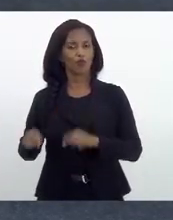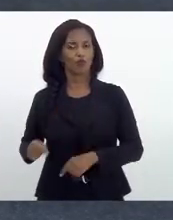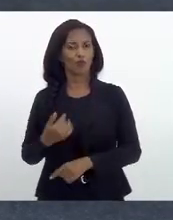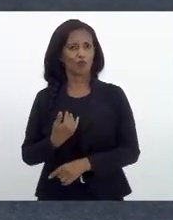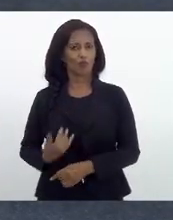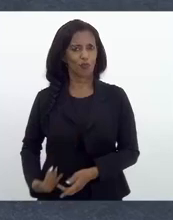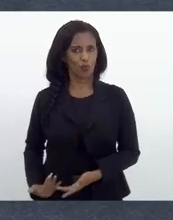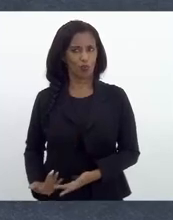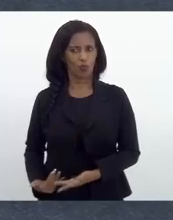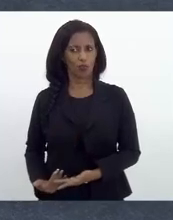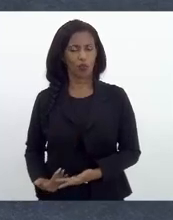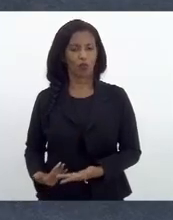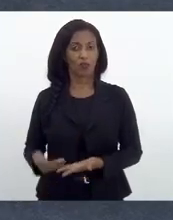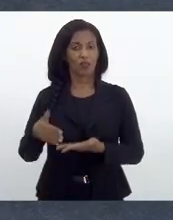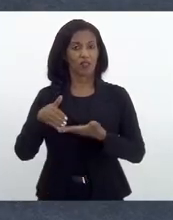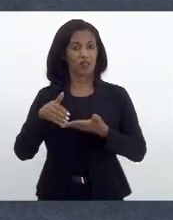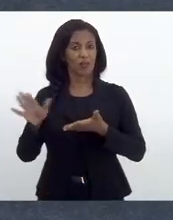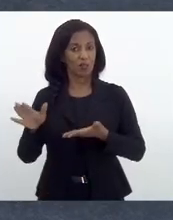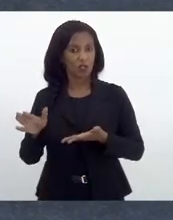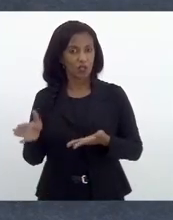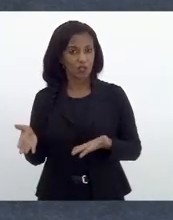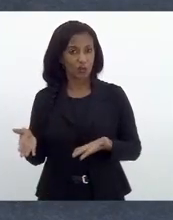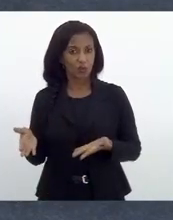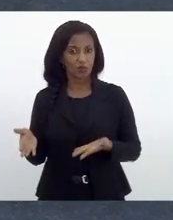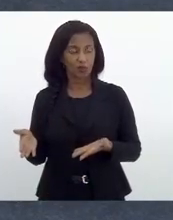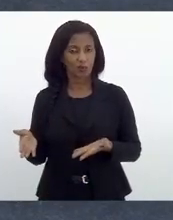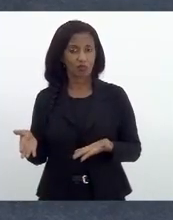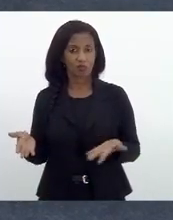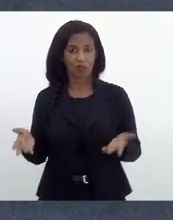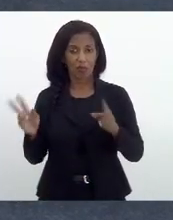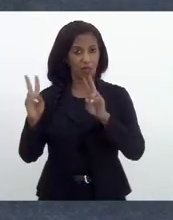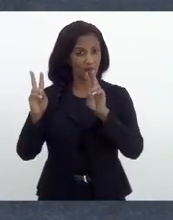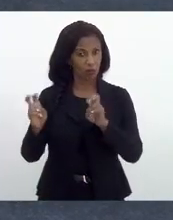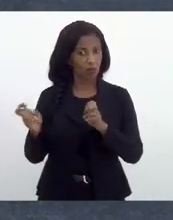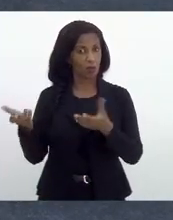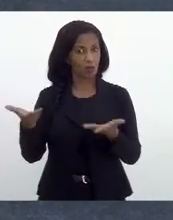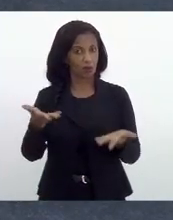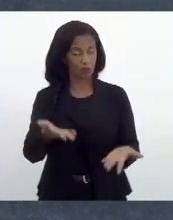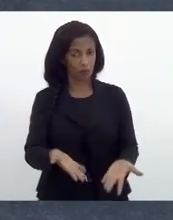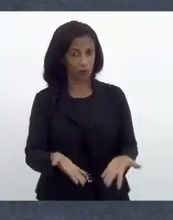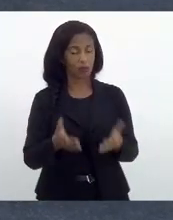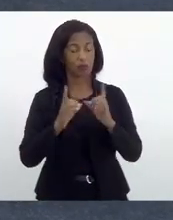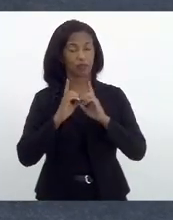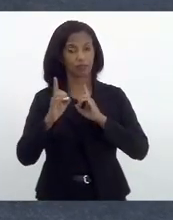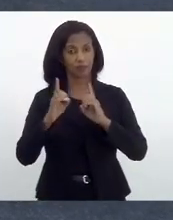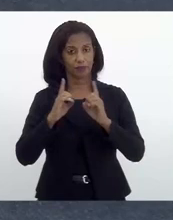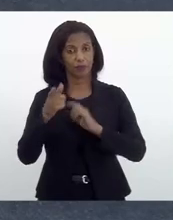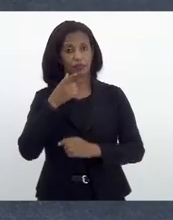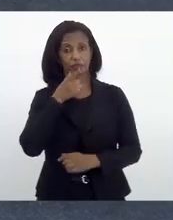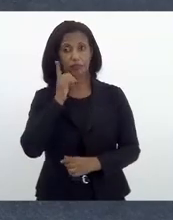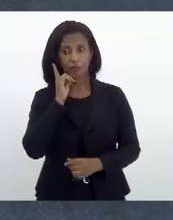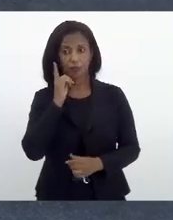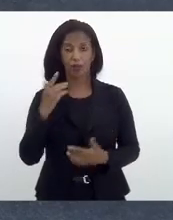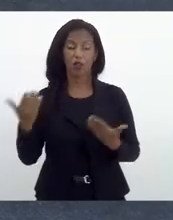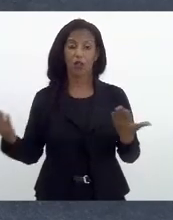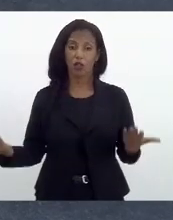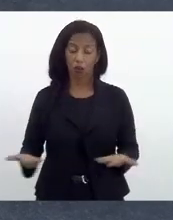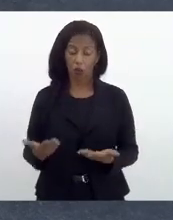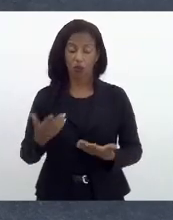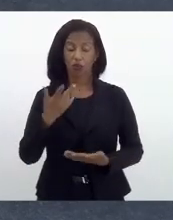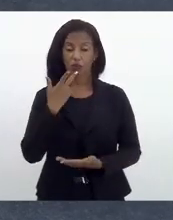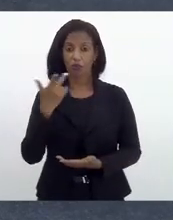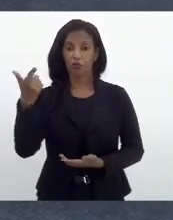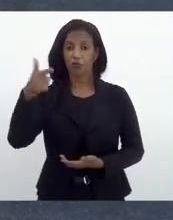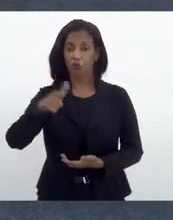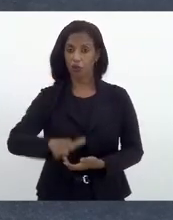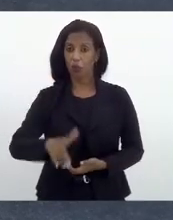seja será demitido do cargo público esse é um tema que eu trouxe para o nosso debate ontem e hoje aqui reforço